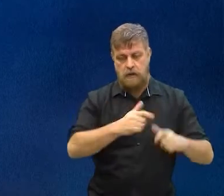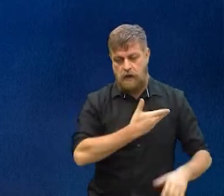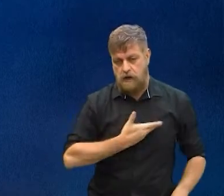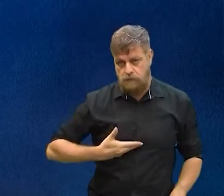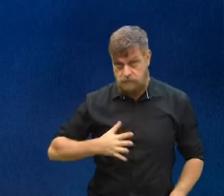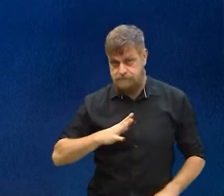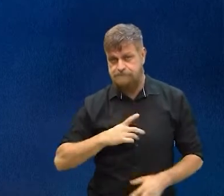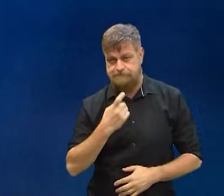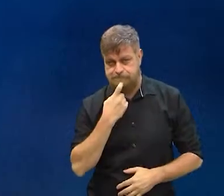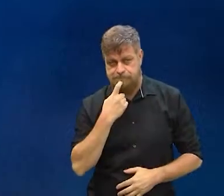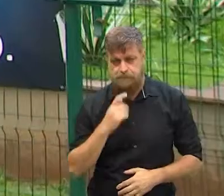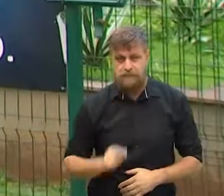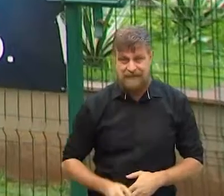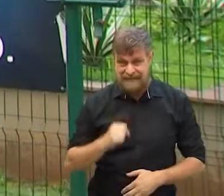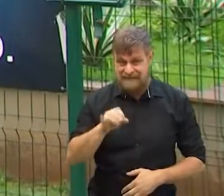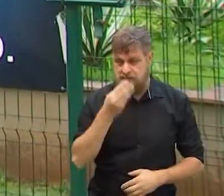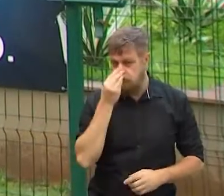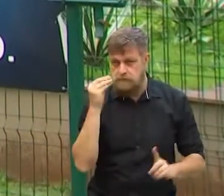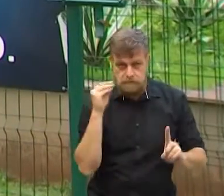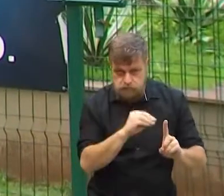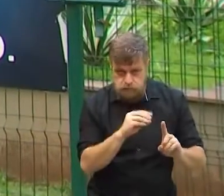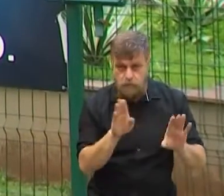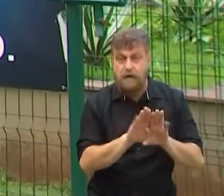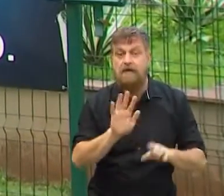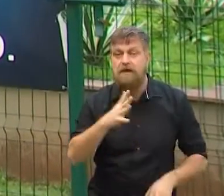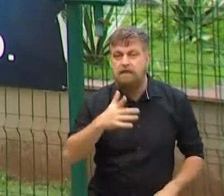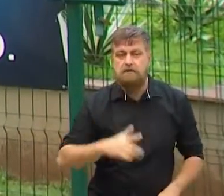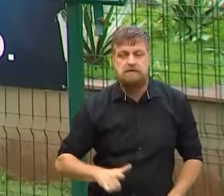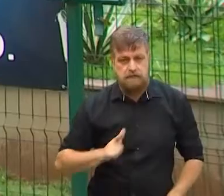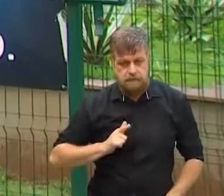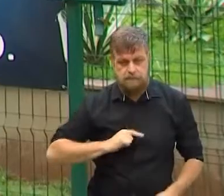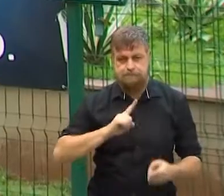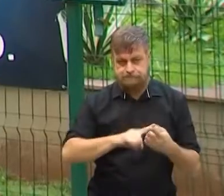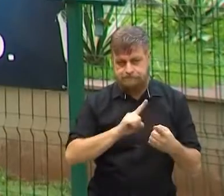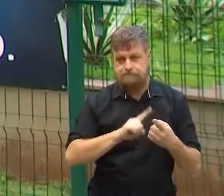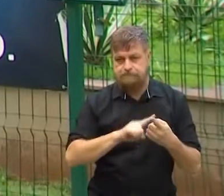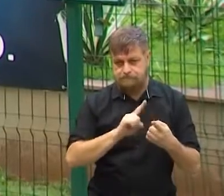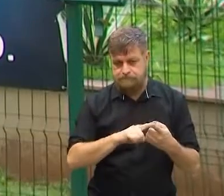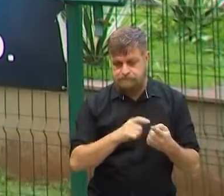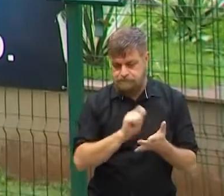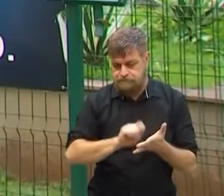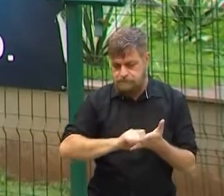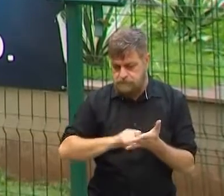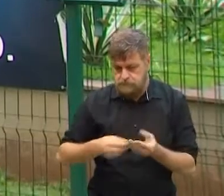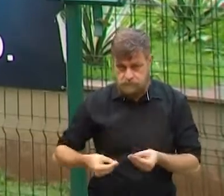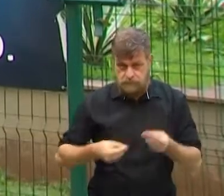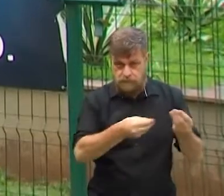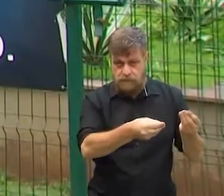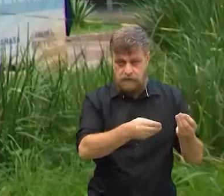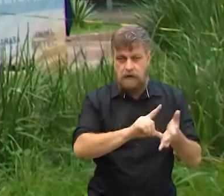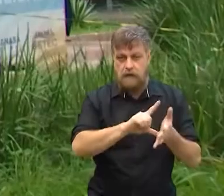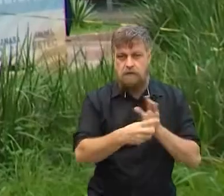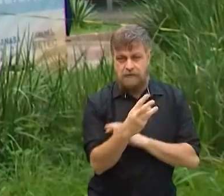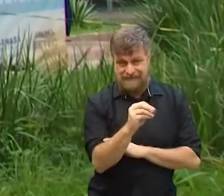e repartições públicas de Campinas. O não cumprimento acarretará em autuação, com a aplicação de advertência escrita em